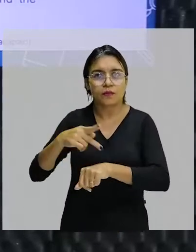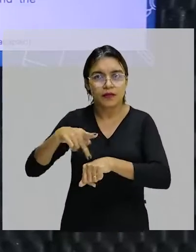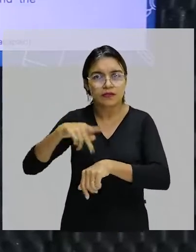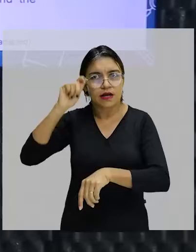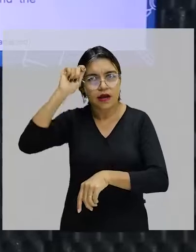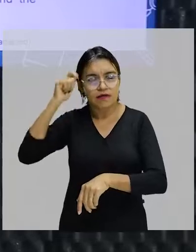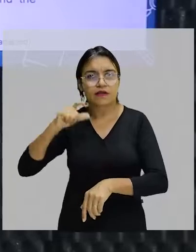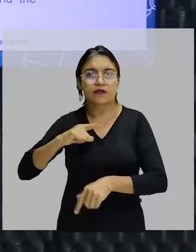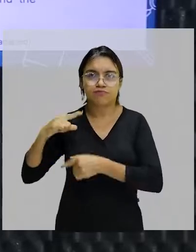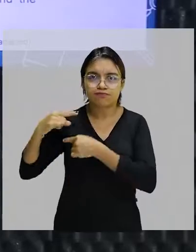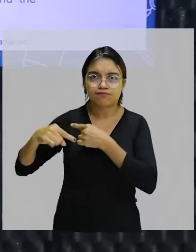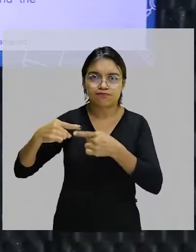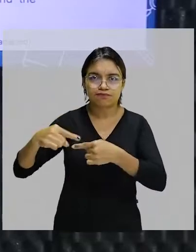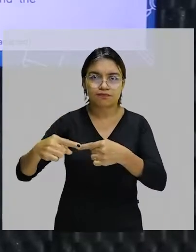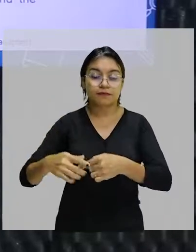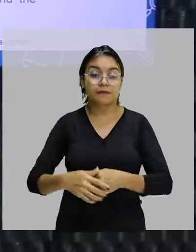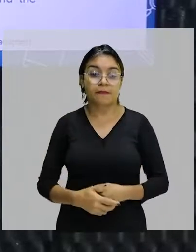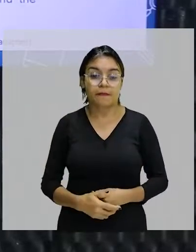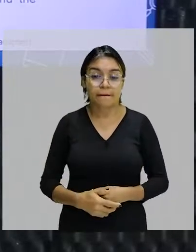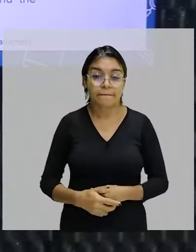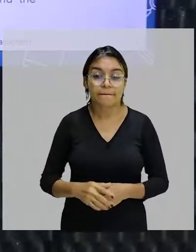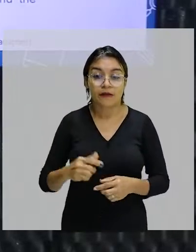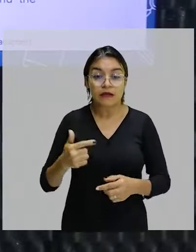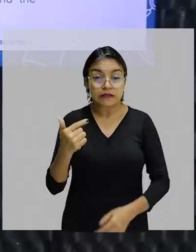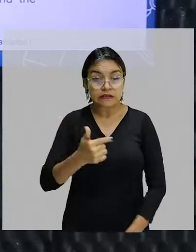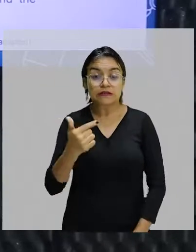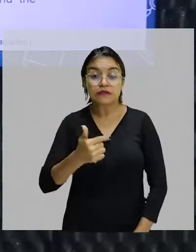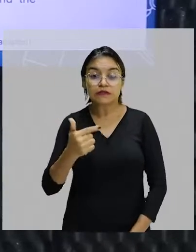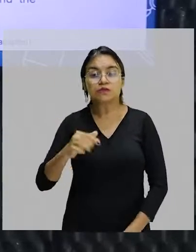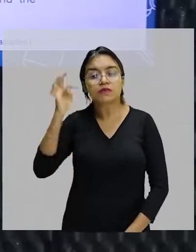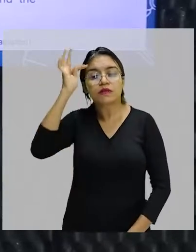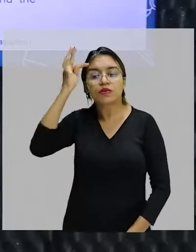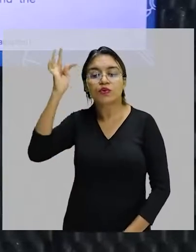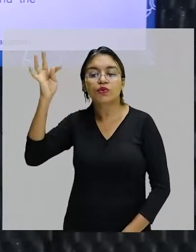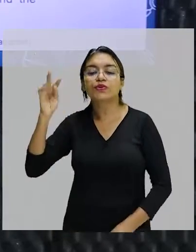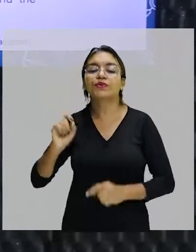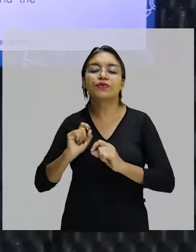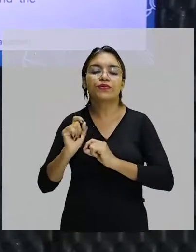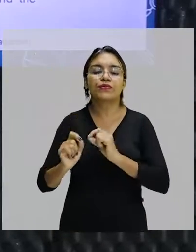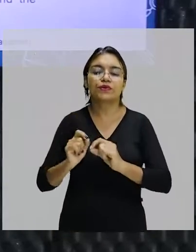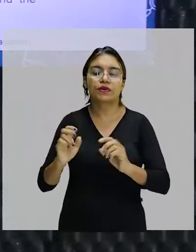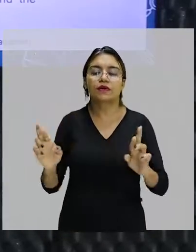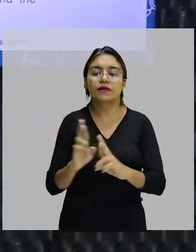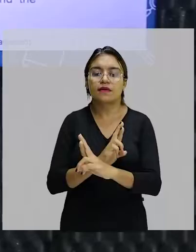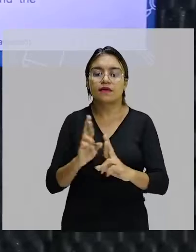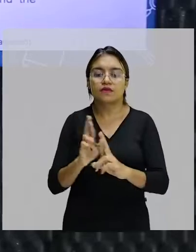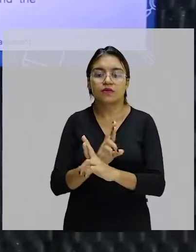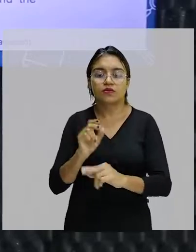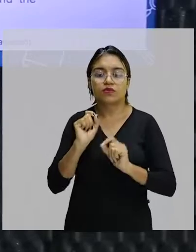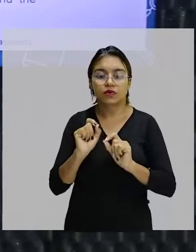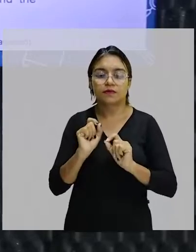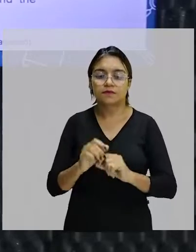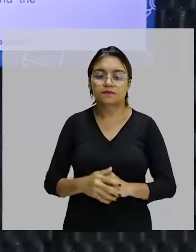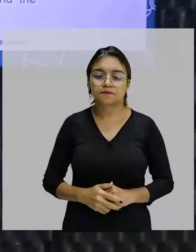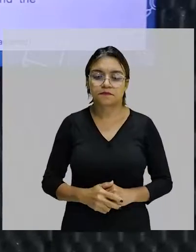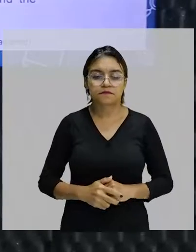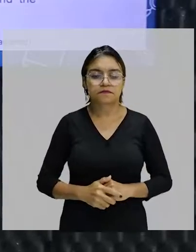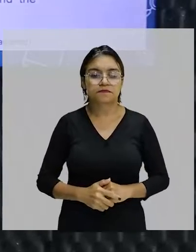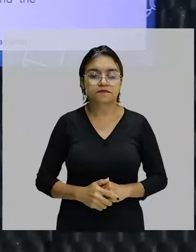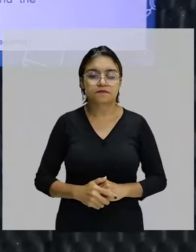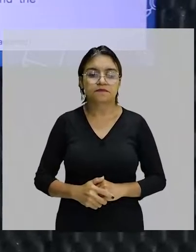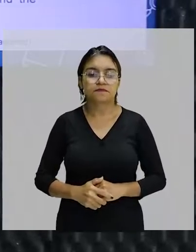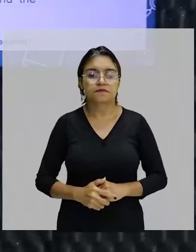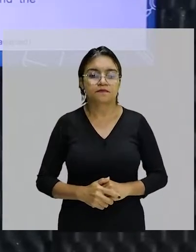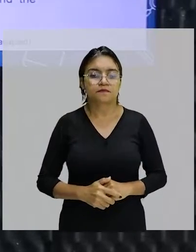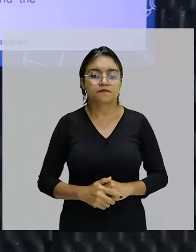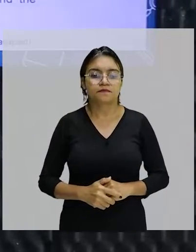afrodescendente. Depois, o segundo ponto, ou a segunda teoria, está relacionada a the proximity to the Caribbean, que é